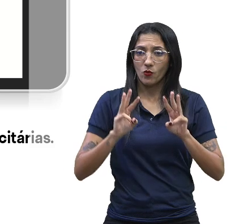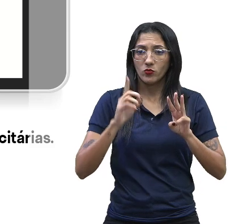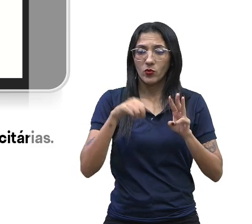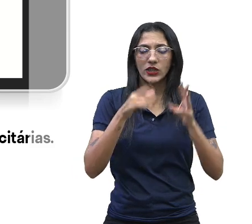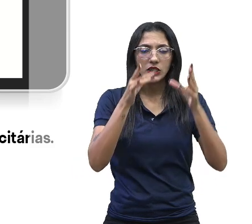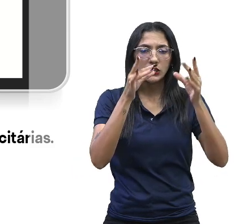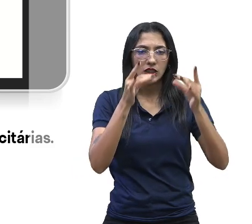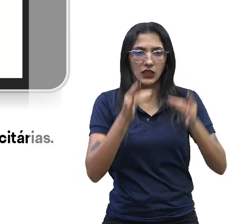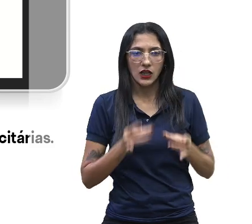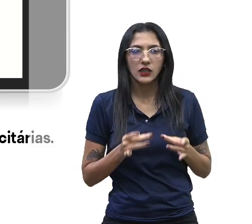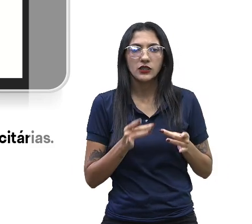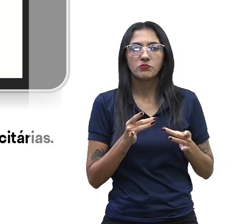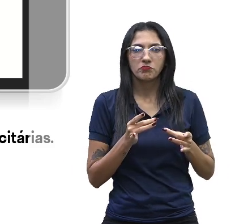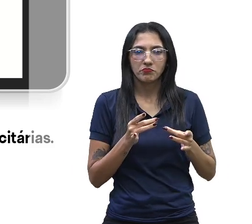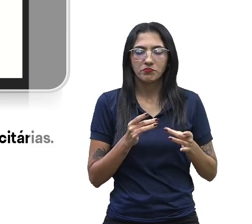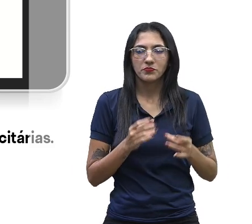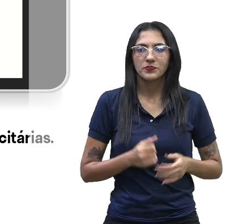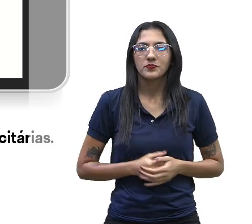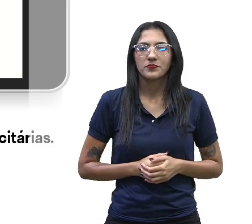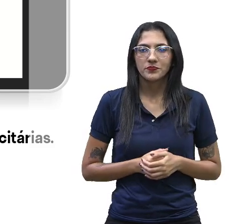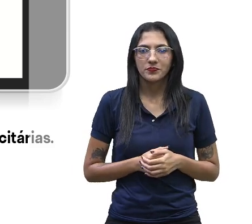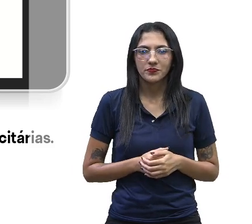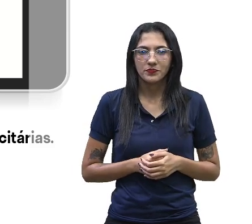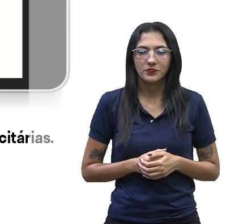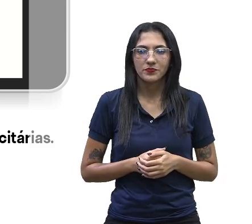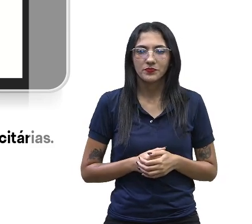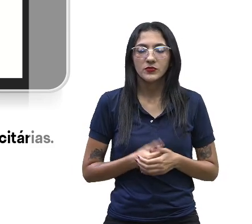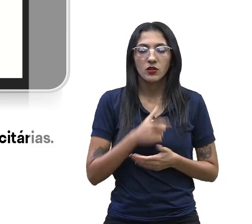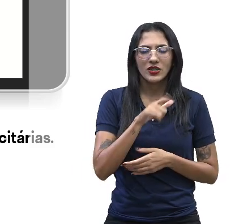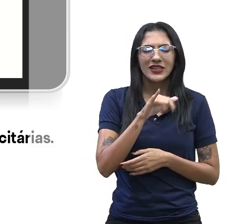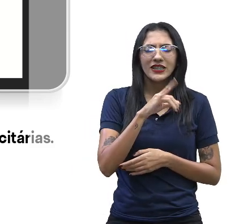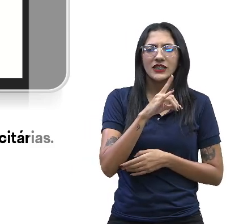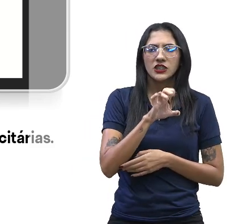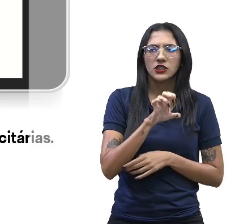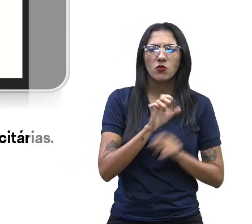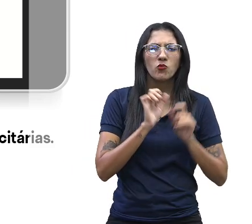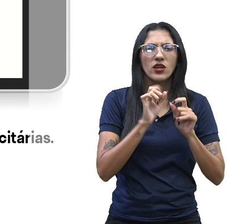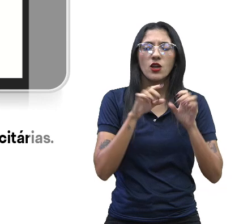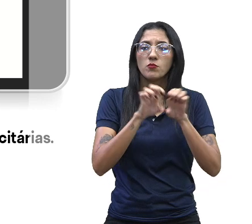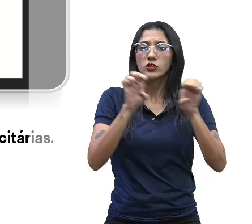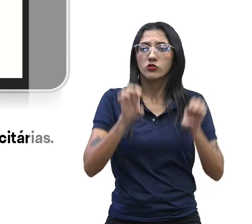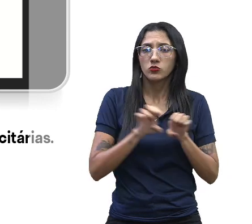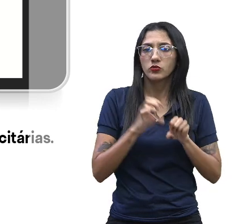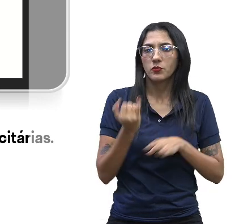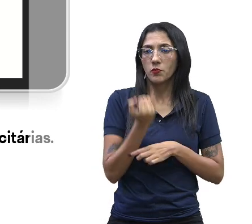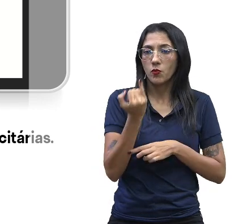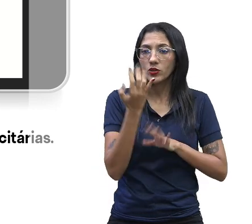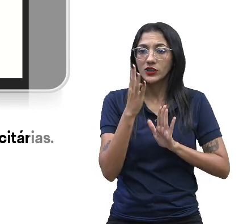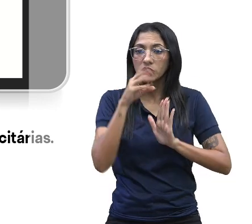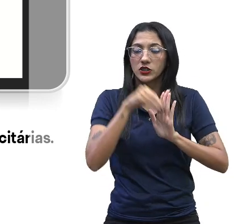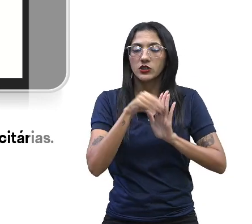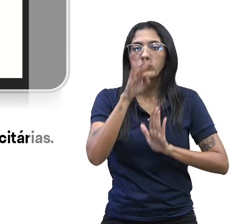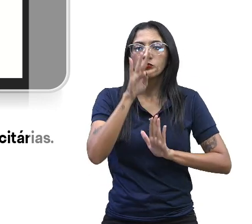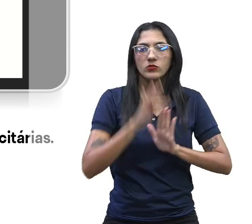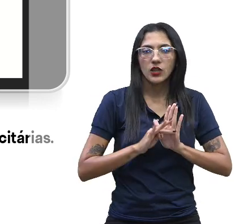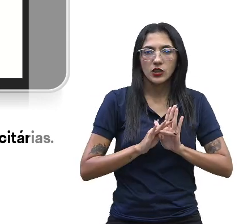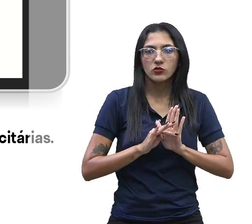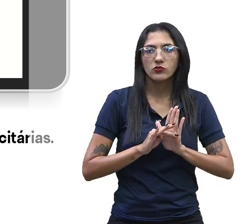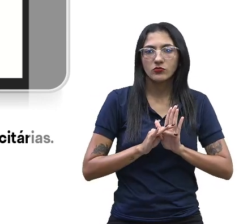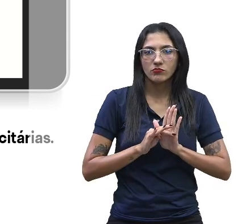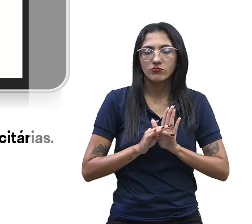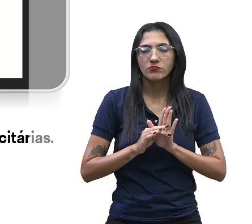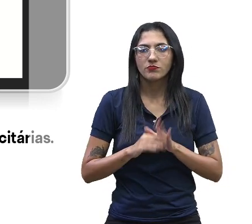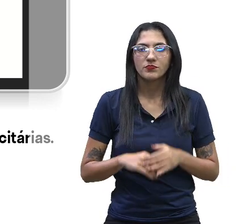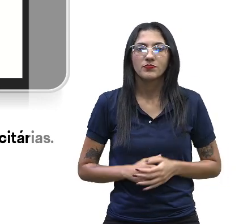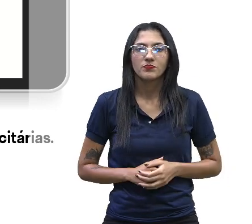termo que se refere à primeira parte de um texto jornalístico, para a reportagem do dia 10 de outubro